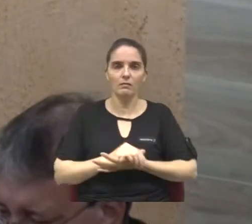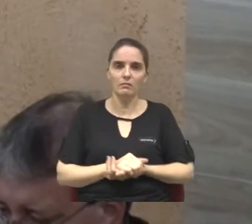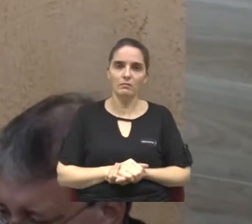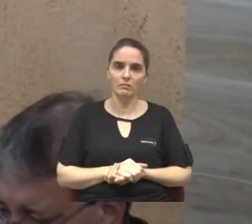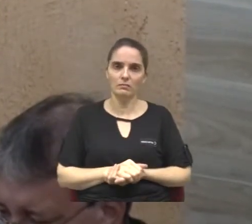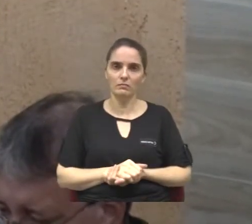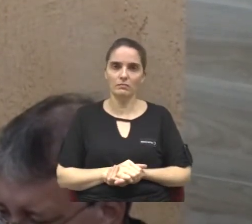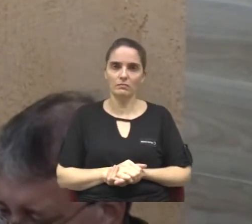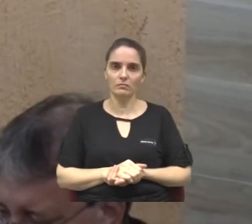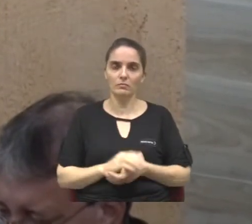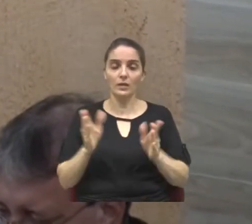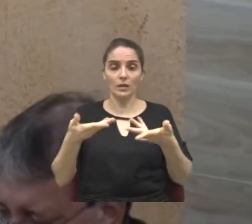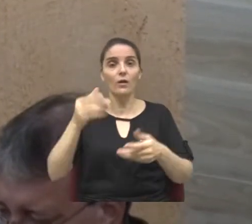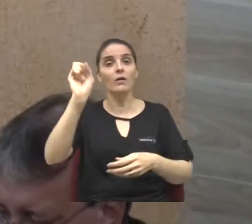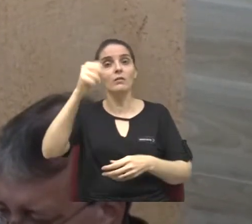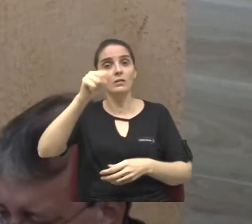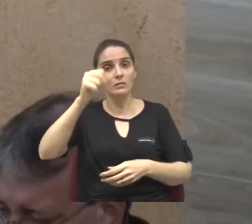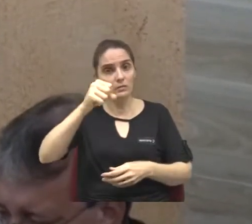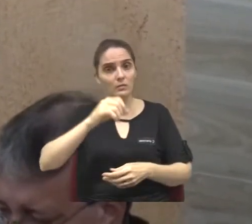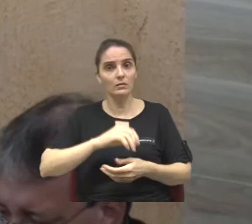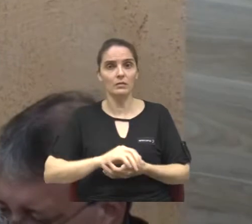Então nós temos sim.